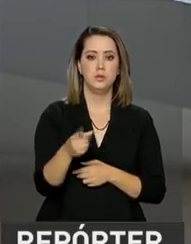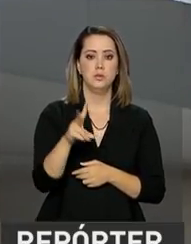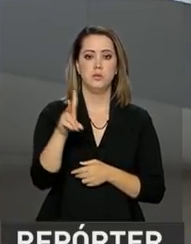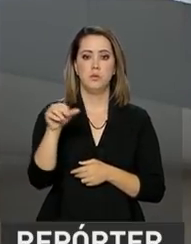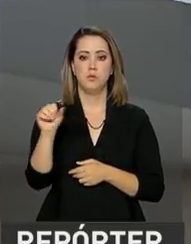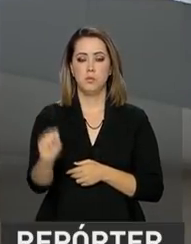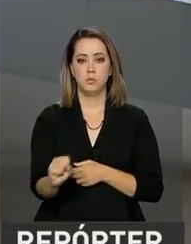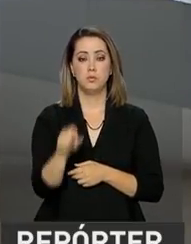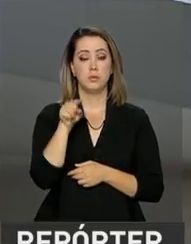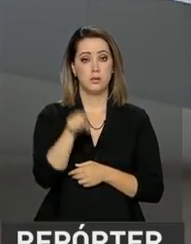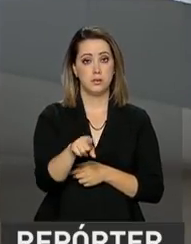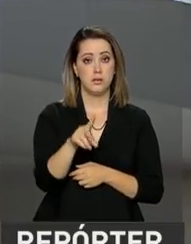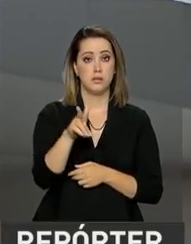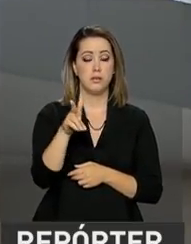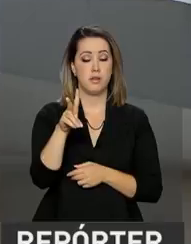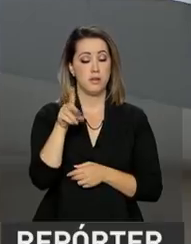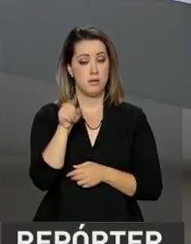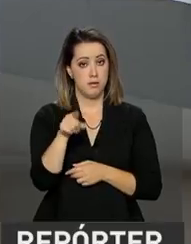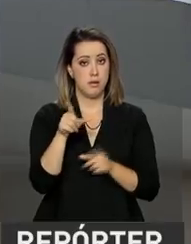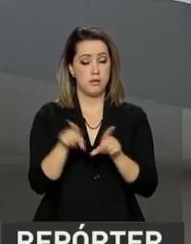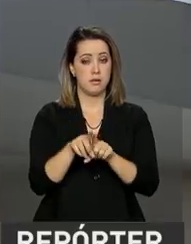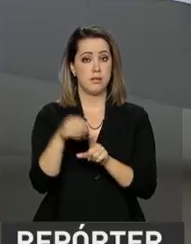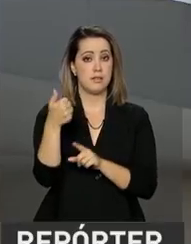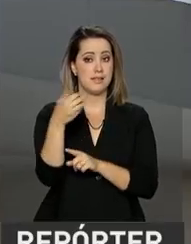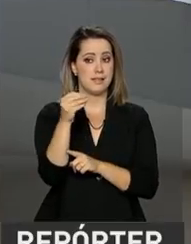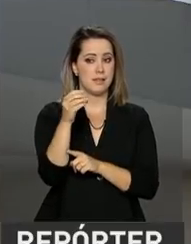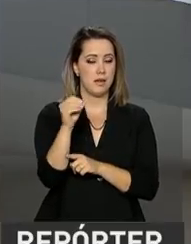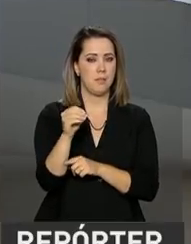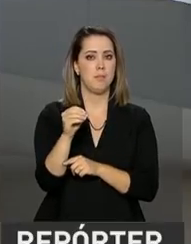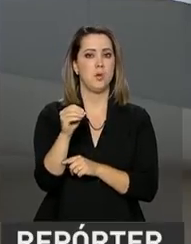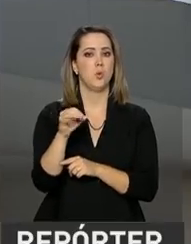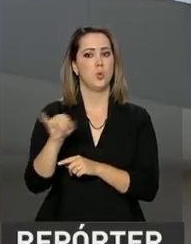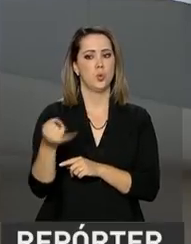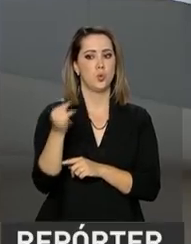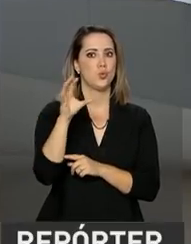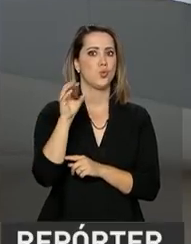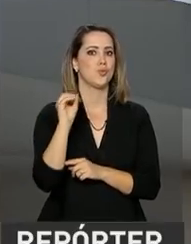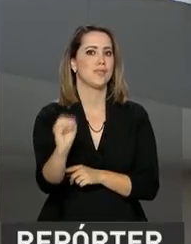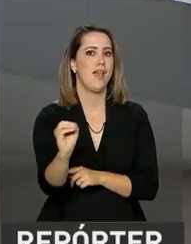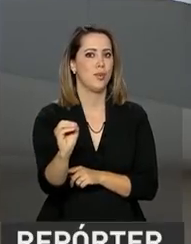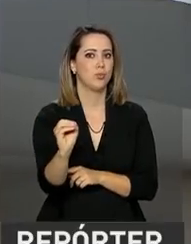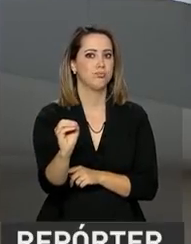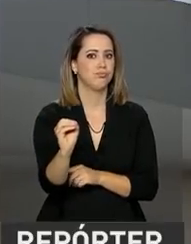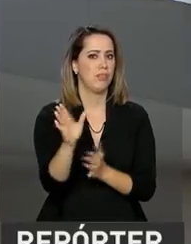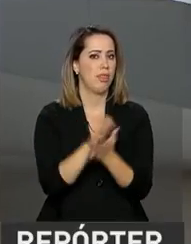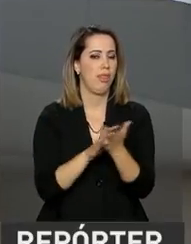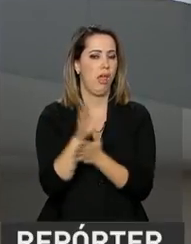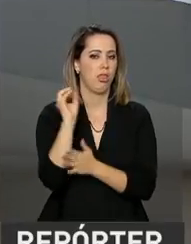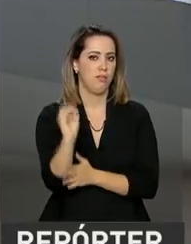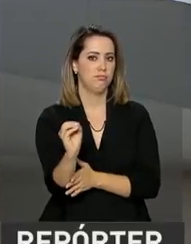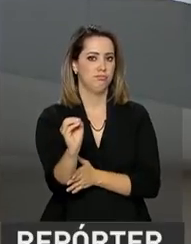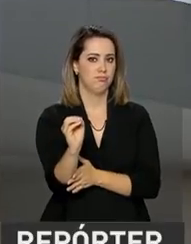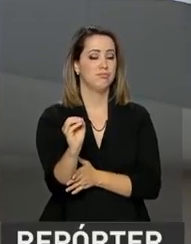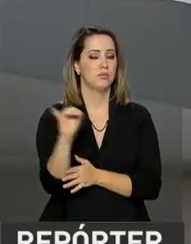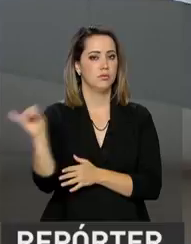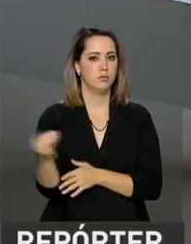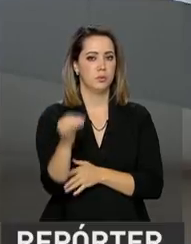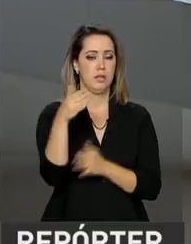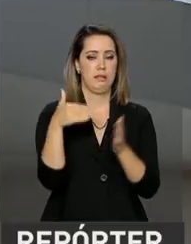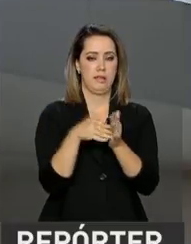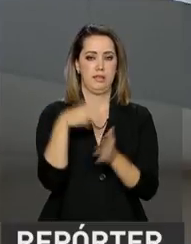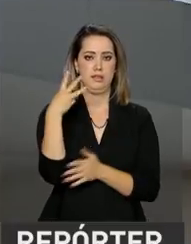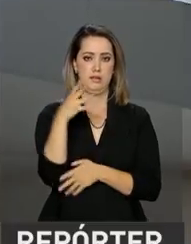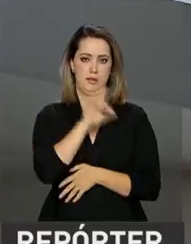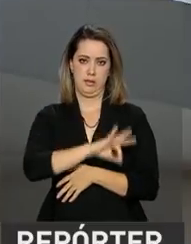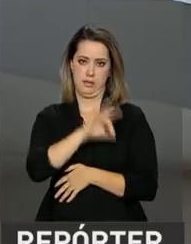dessas vagas 100 mil serão ofertadas a juro zero para estudantes com renda familiar per capita de até três